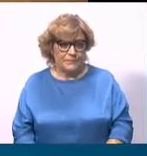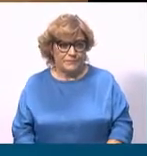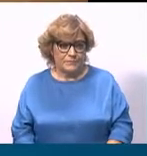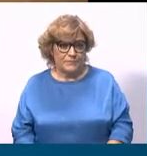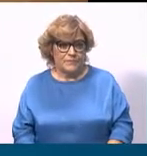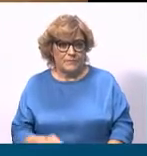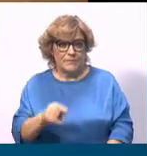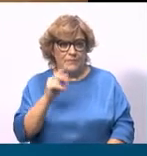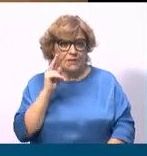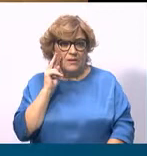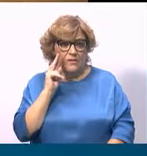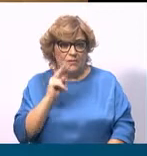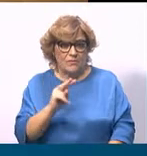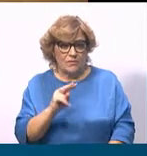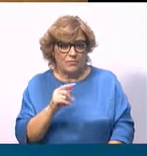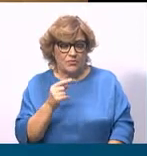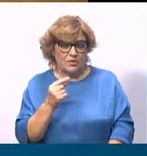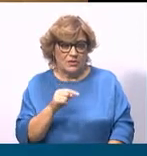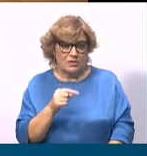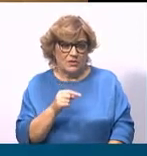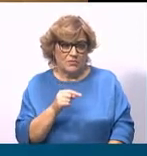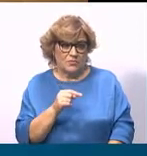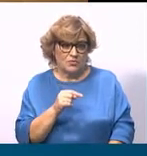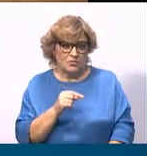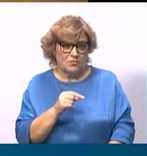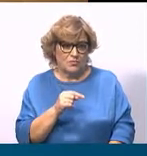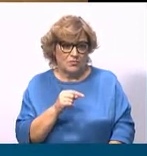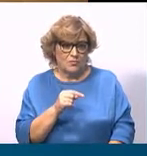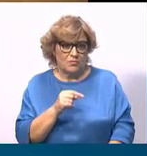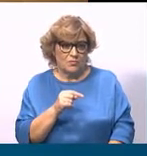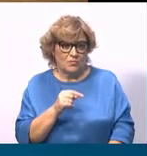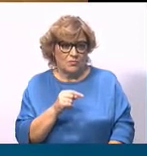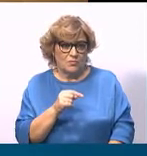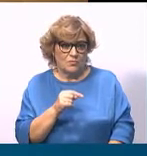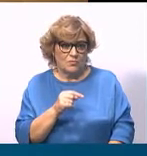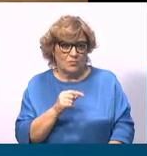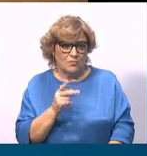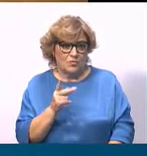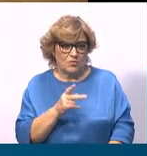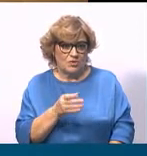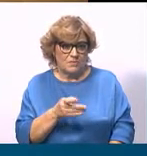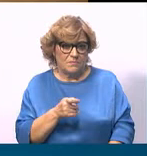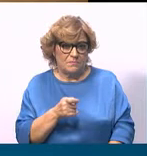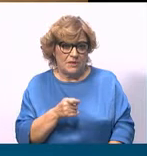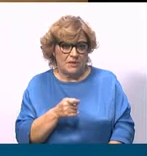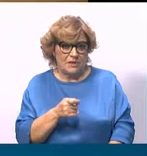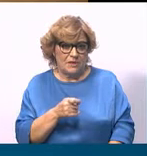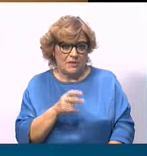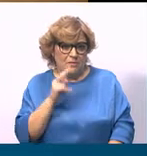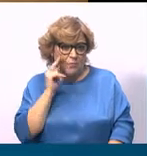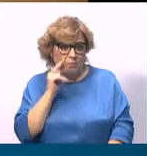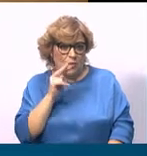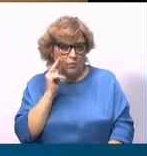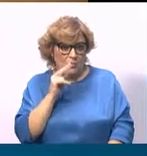Aqui, como vemos também na região dorsal, aqui é um discreto, portanto, são os dois pés, como os telespectadores conseguem